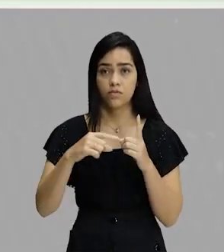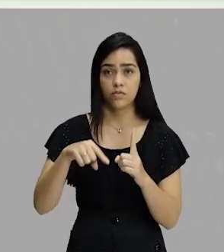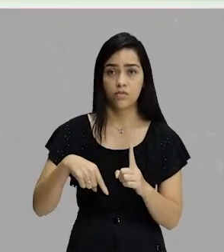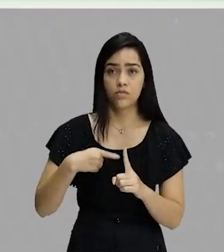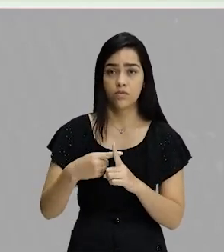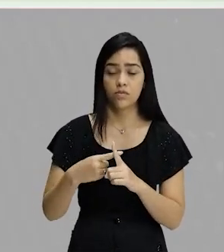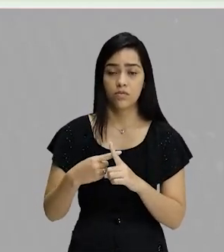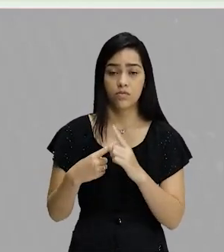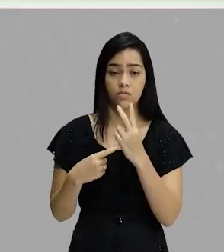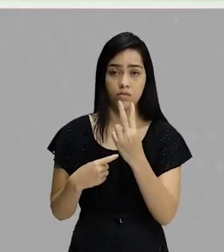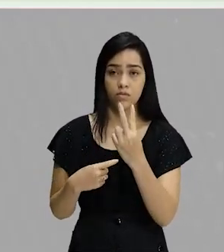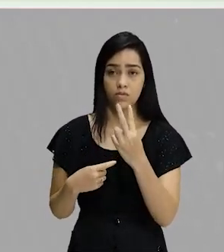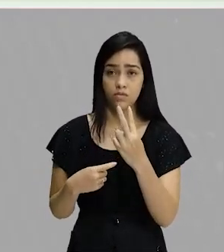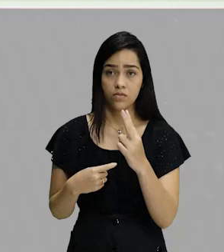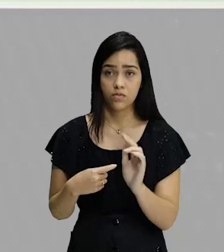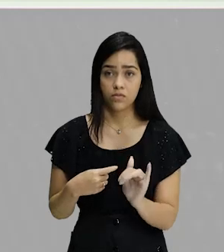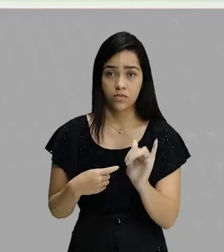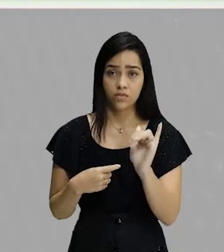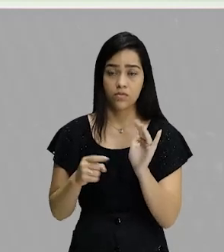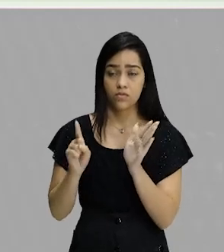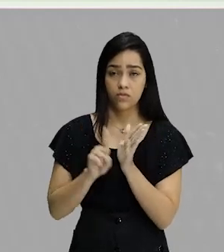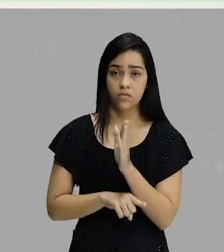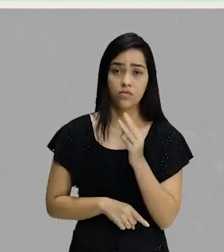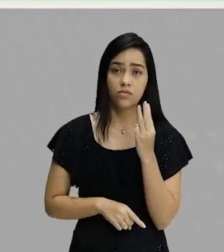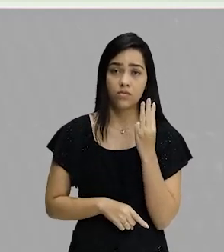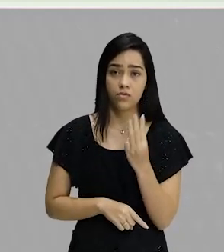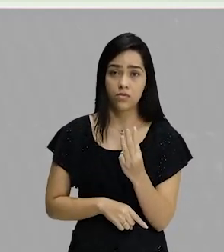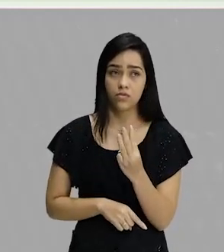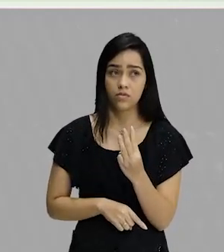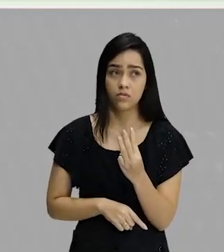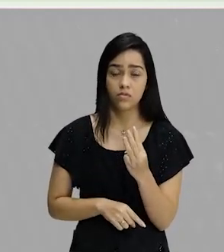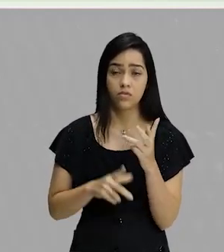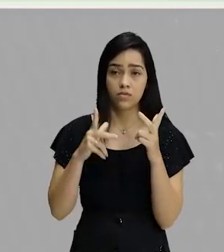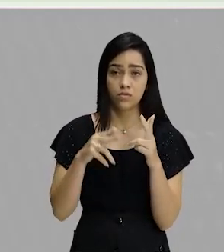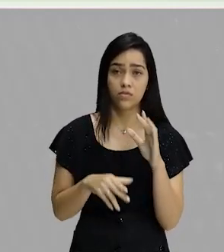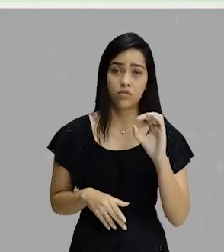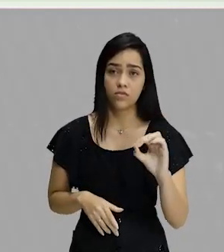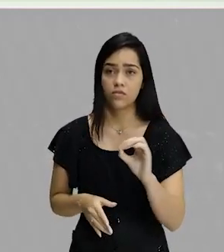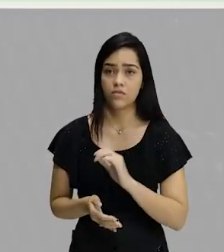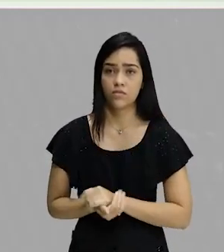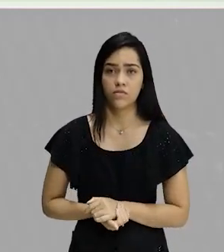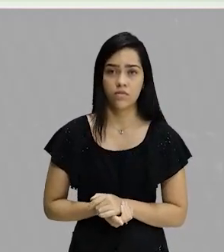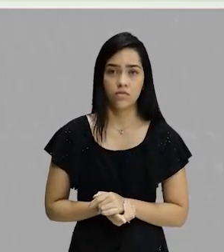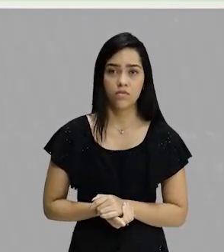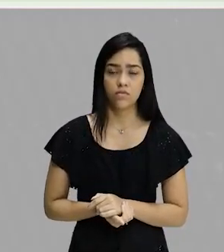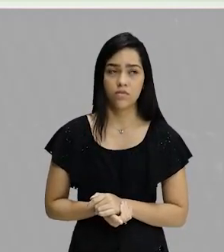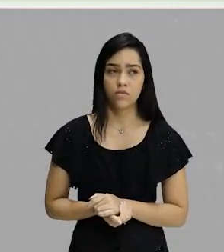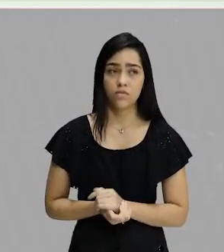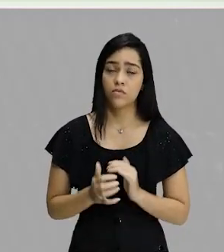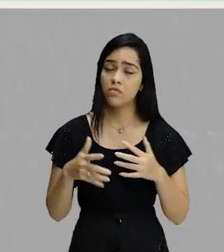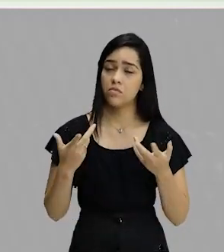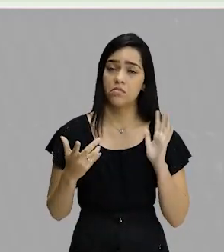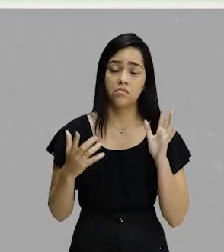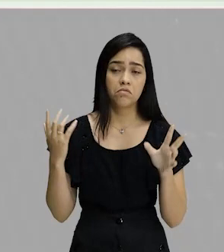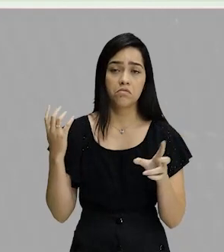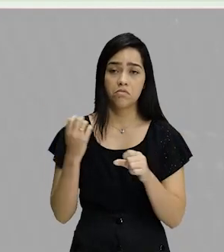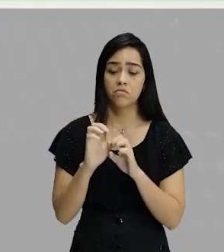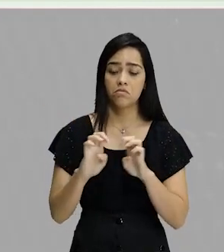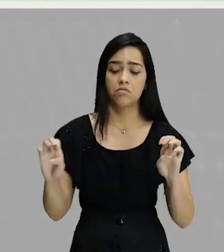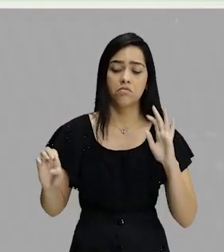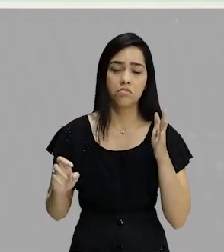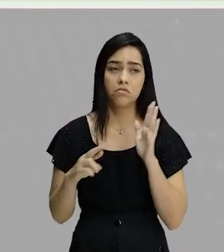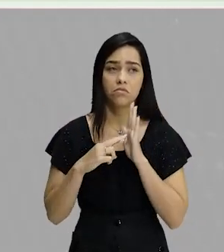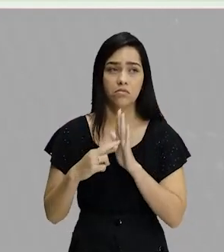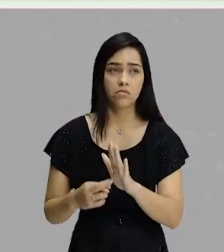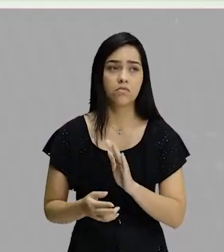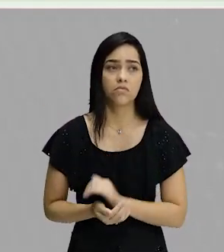mais 2y menos 3 igual a zero. Pronto, a equação da reta está